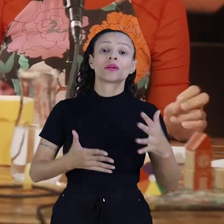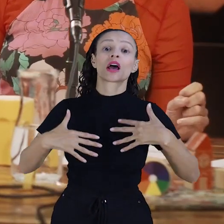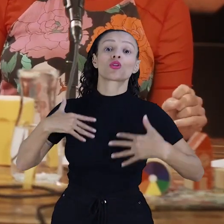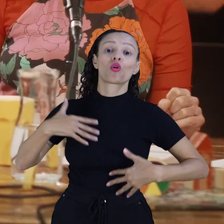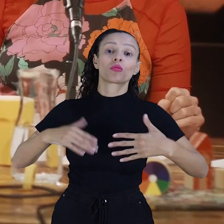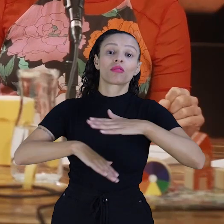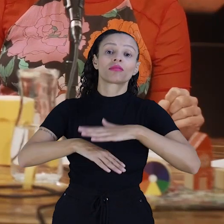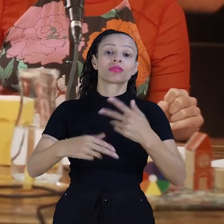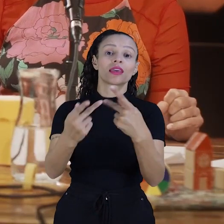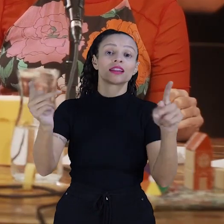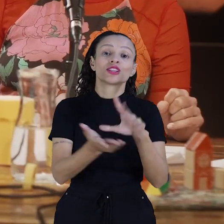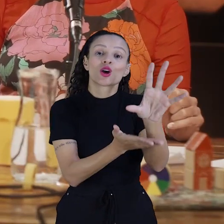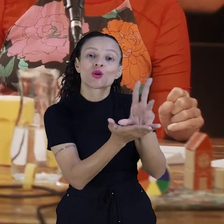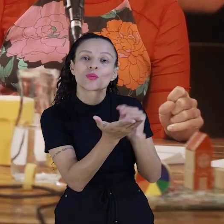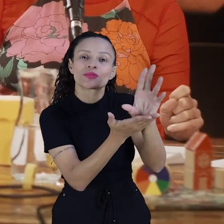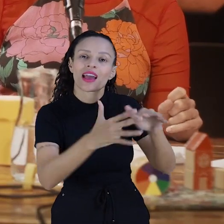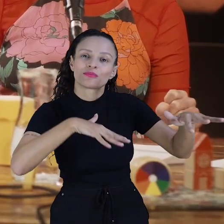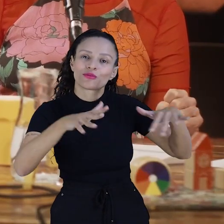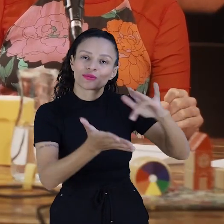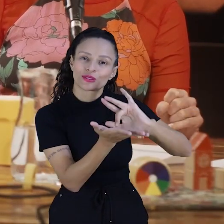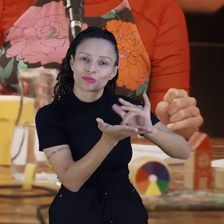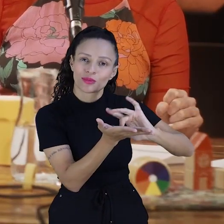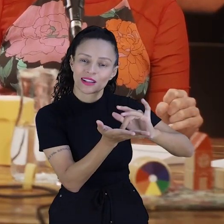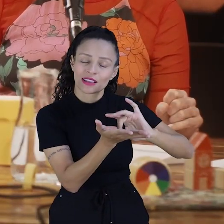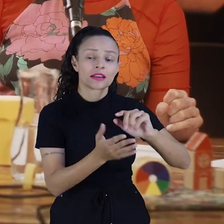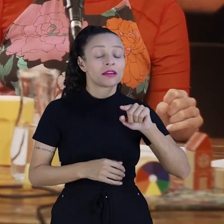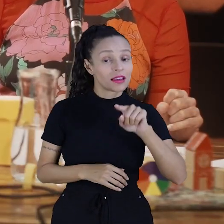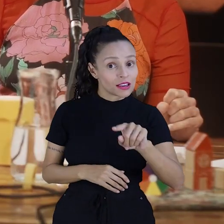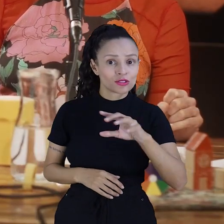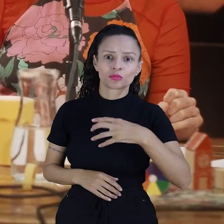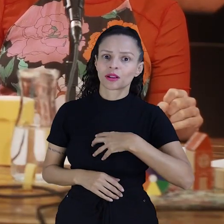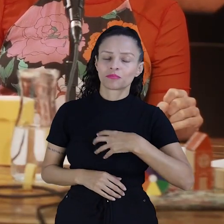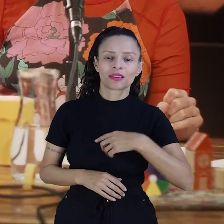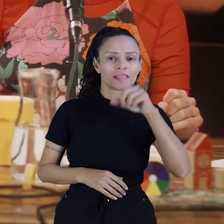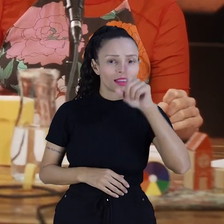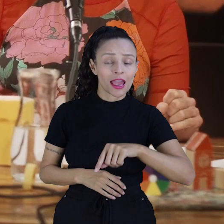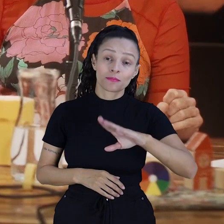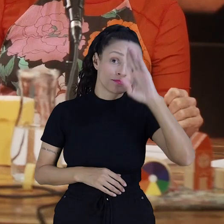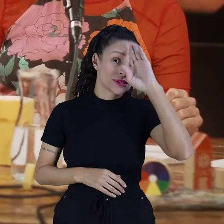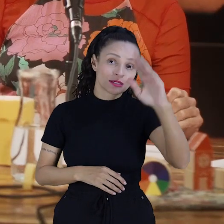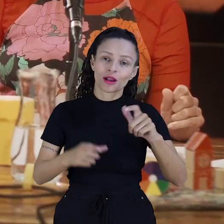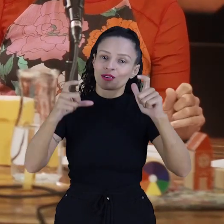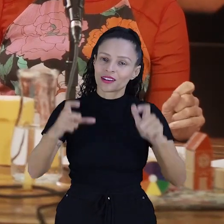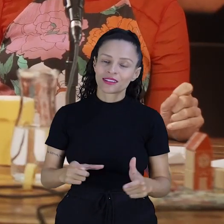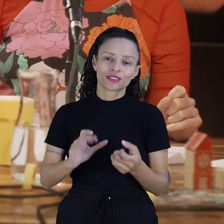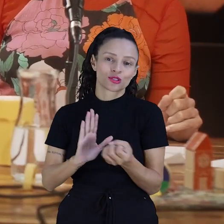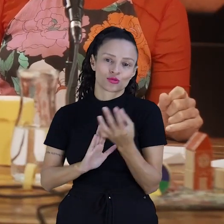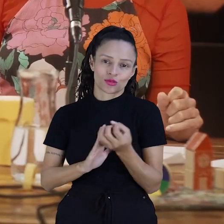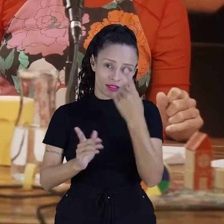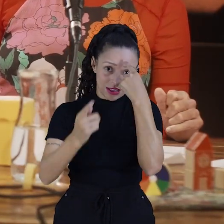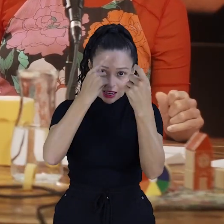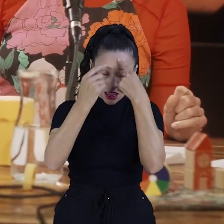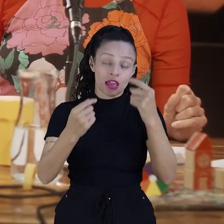próprio corpo, a imitar aquilo. E esse, para mim, é o verdadeiro estado do ateliê. É quando eu sou provocado